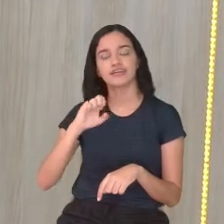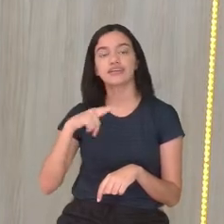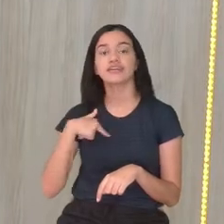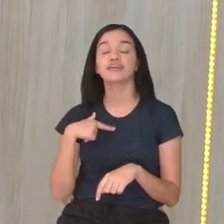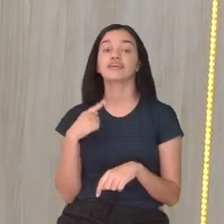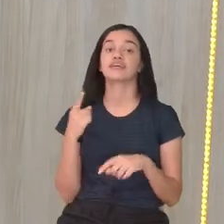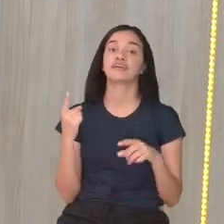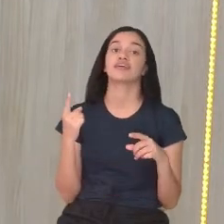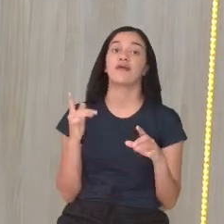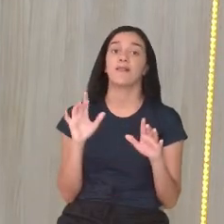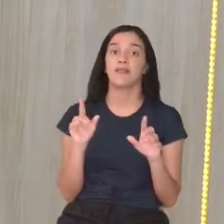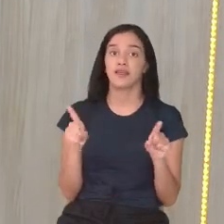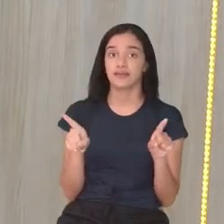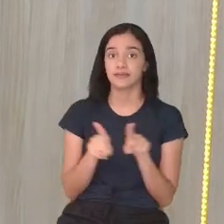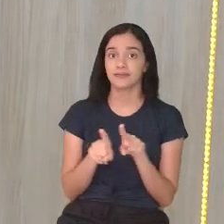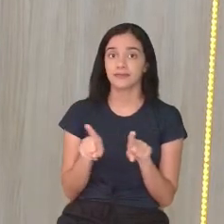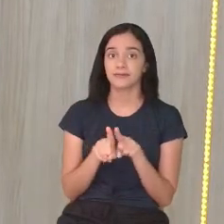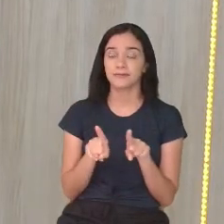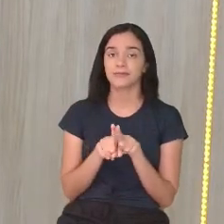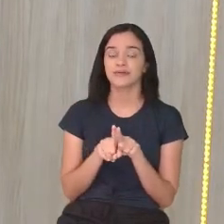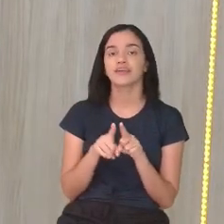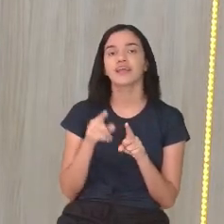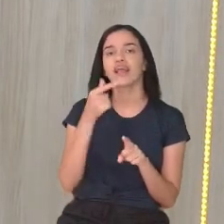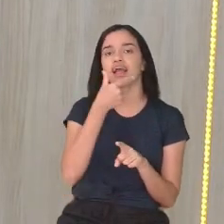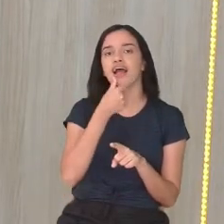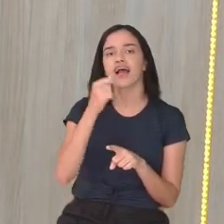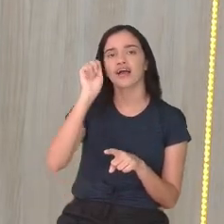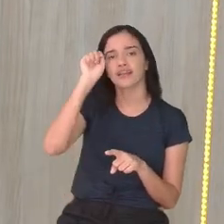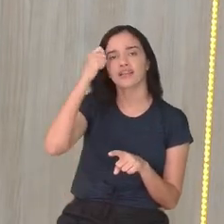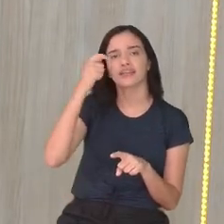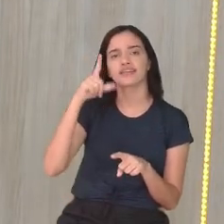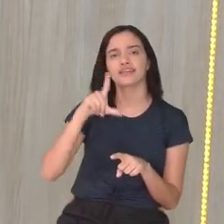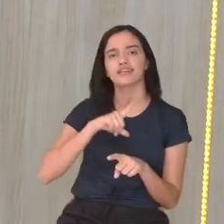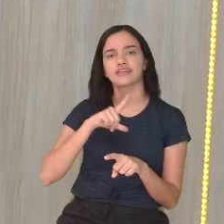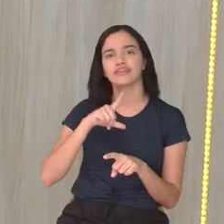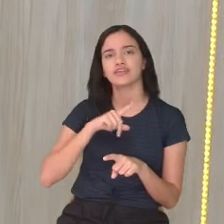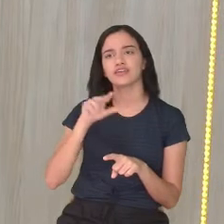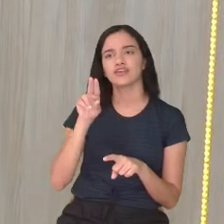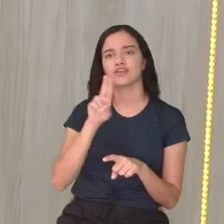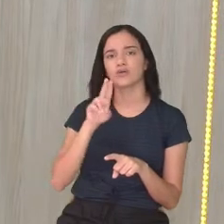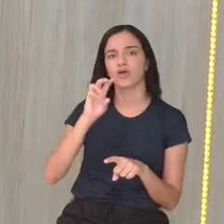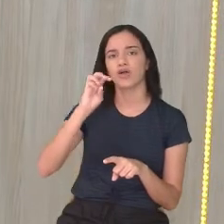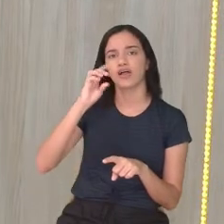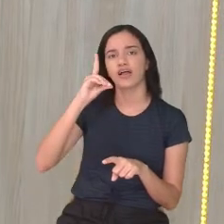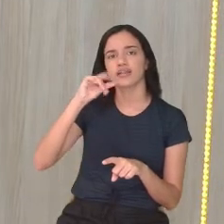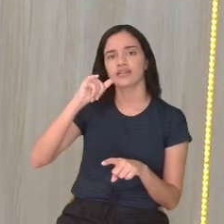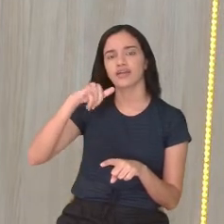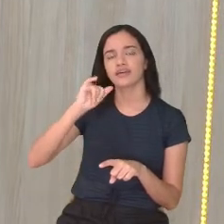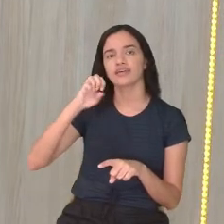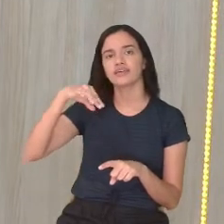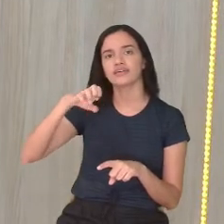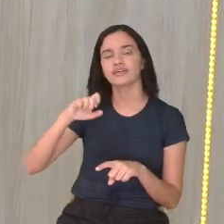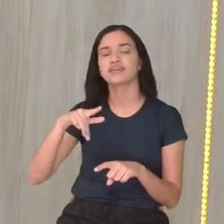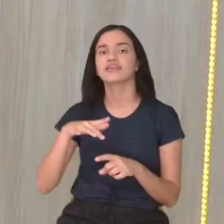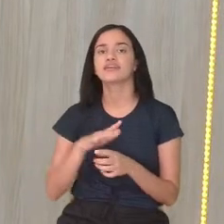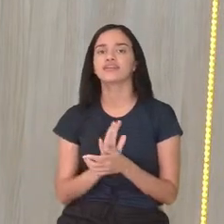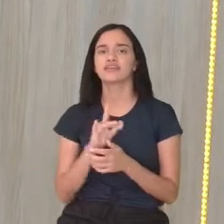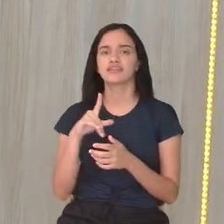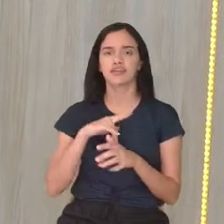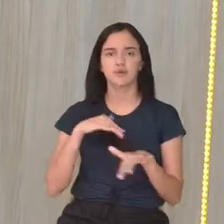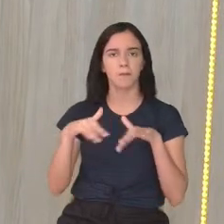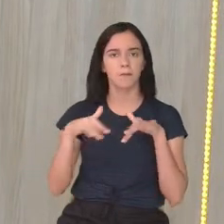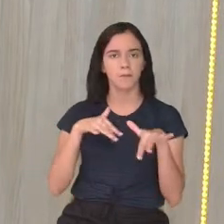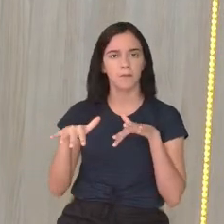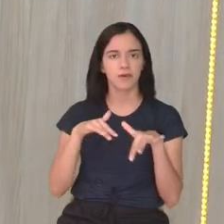inclusive levou, Daiane dos Santos tem um nome, tem um movimento, né, na ginástica que tem o